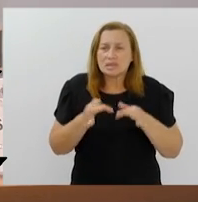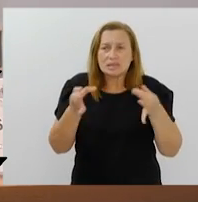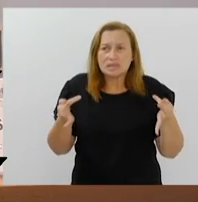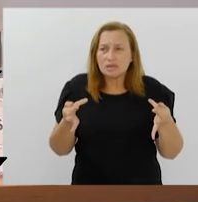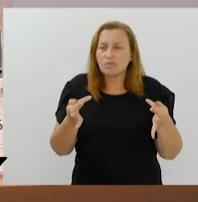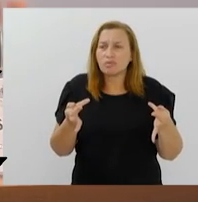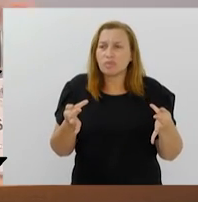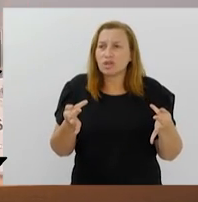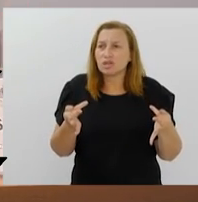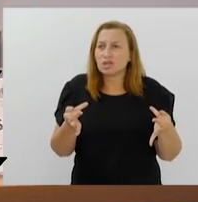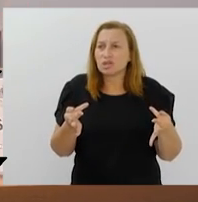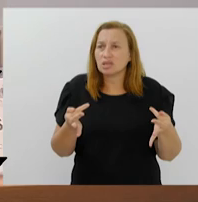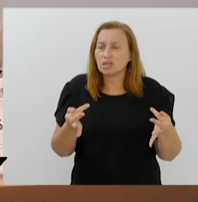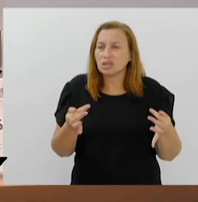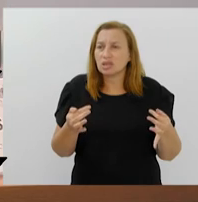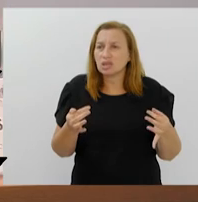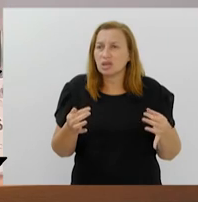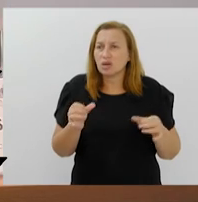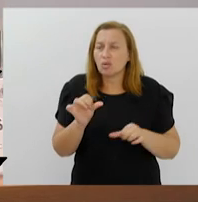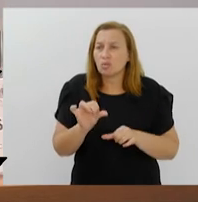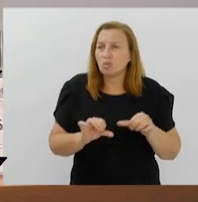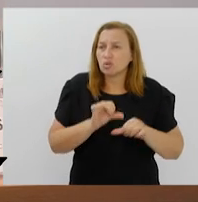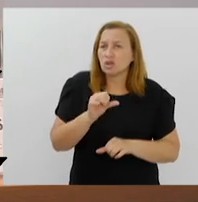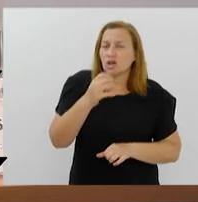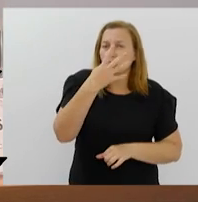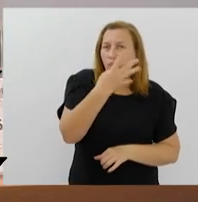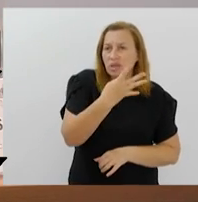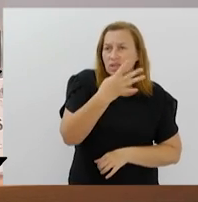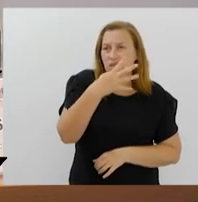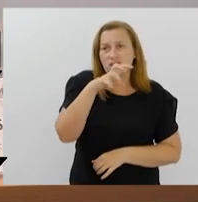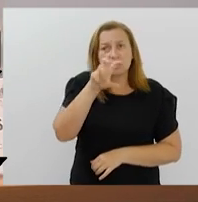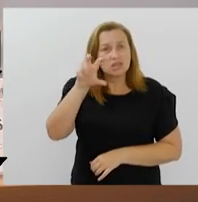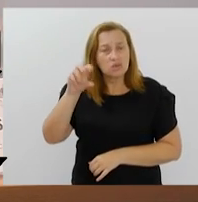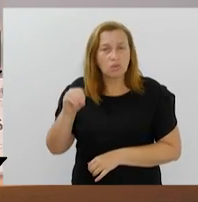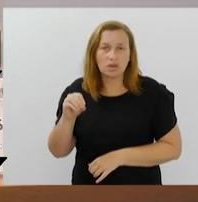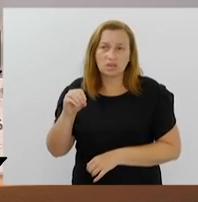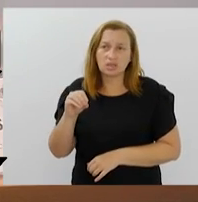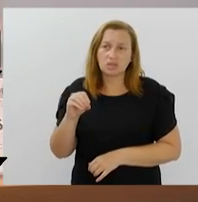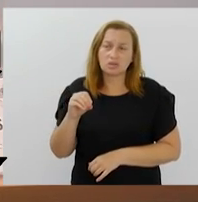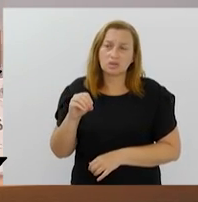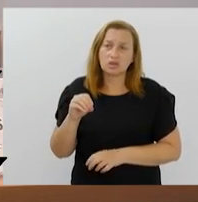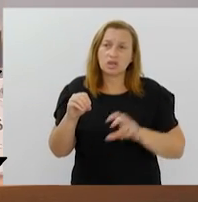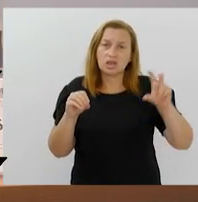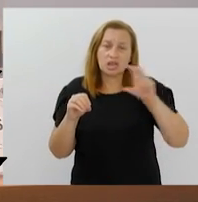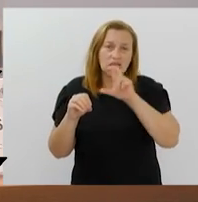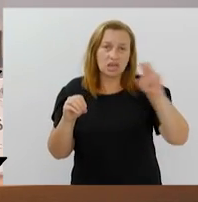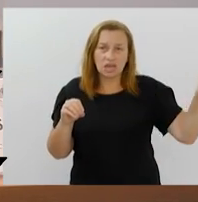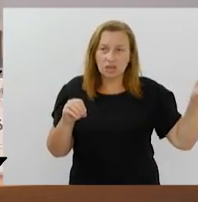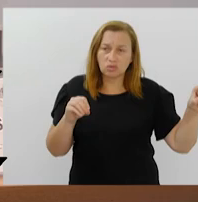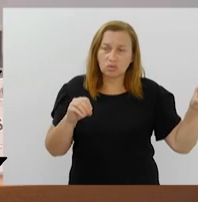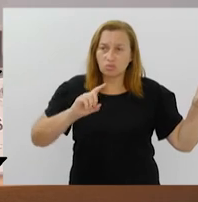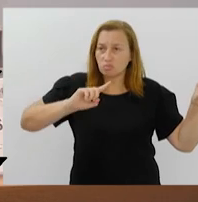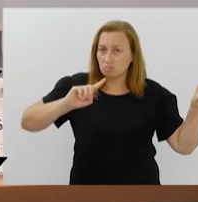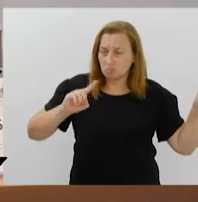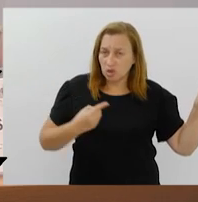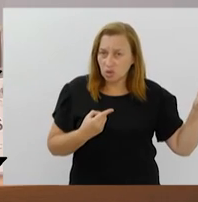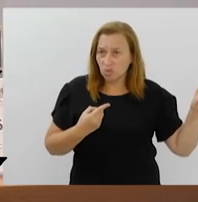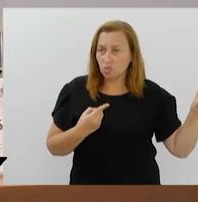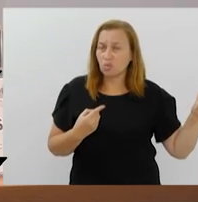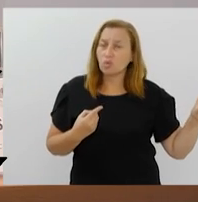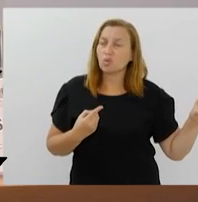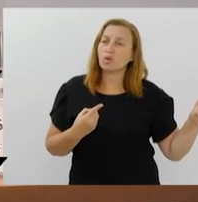virar uma chave de 450 eh 500 beneficiários que